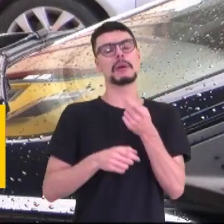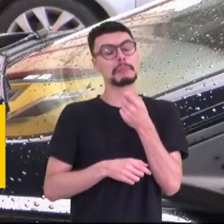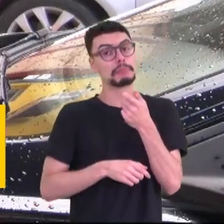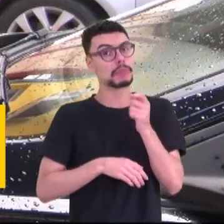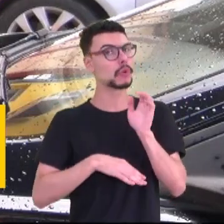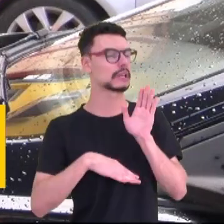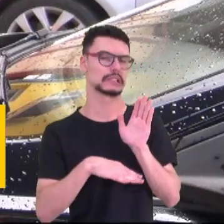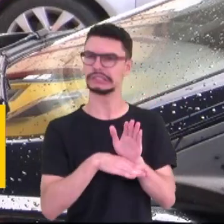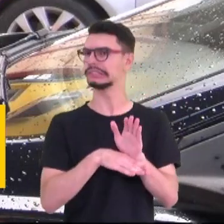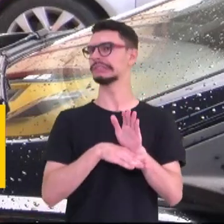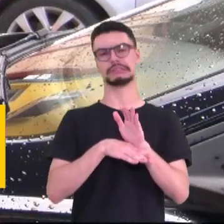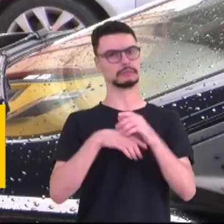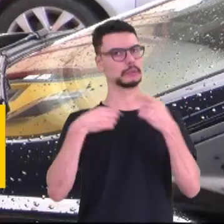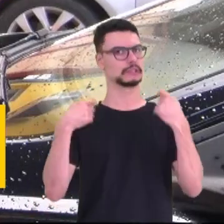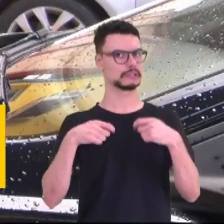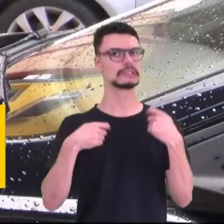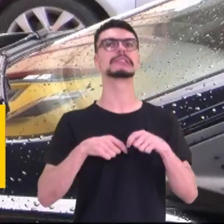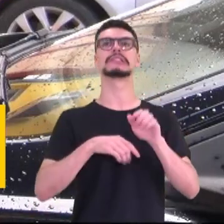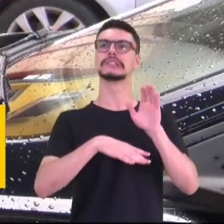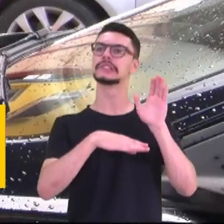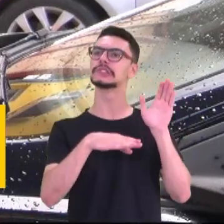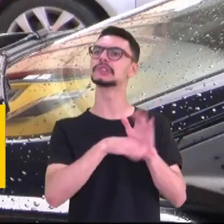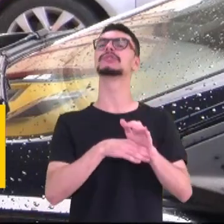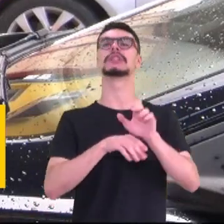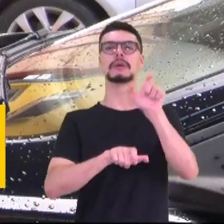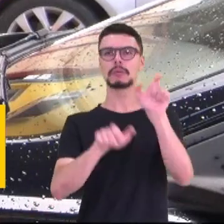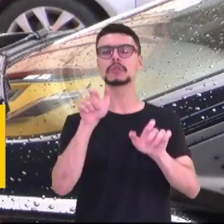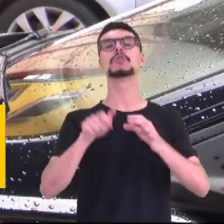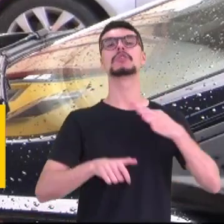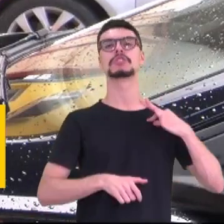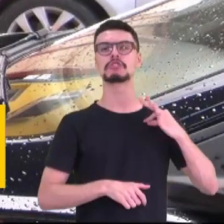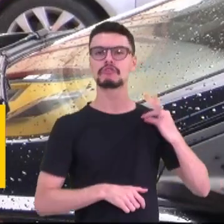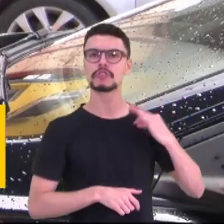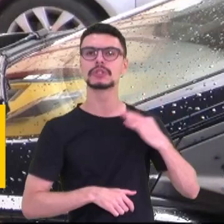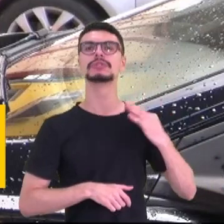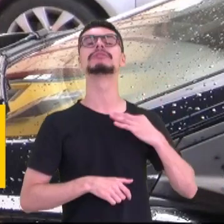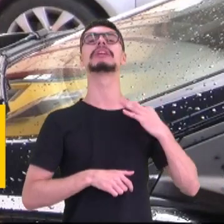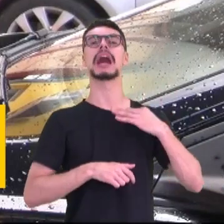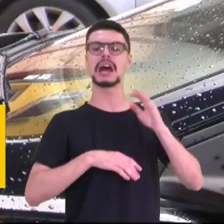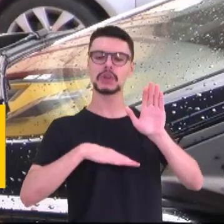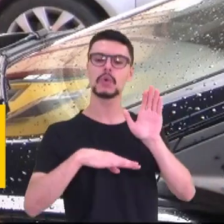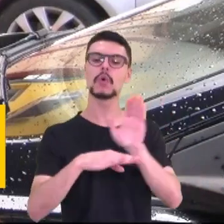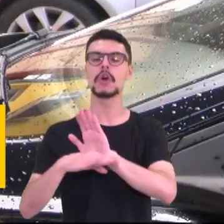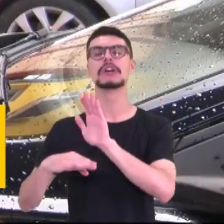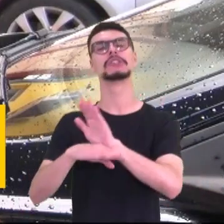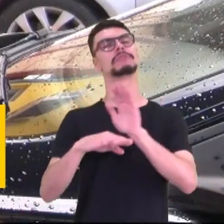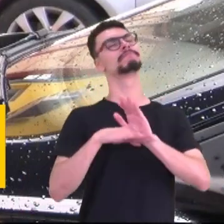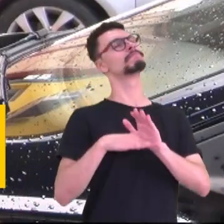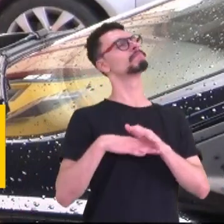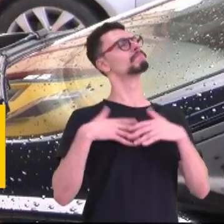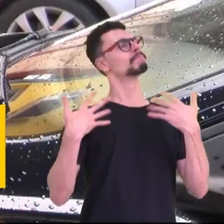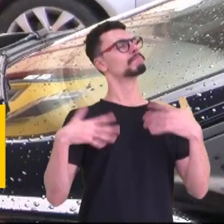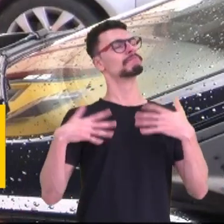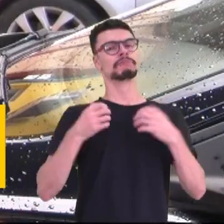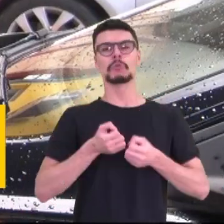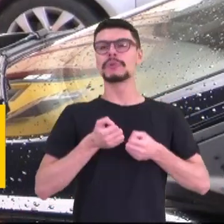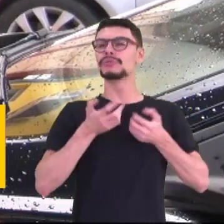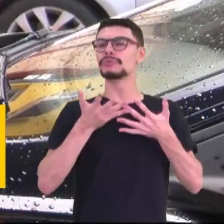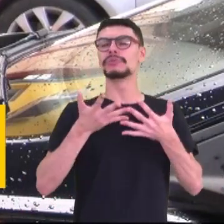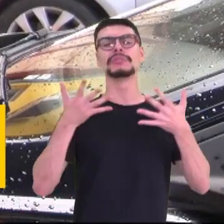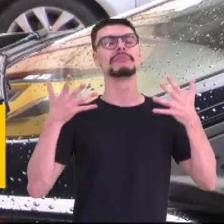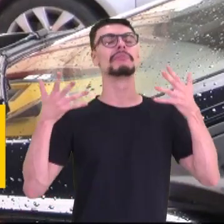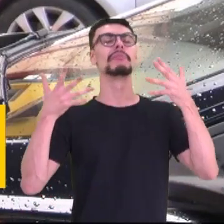bastante ajuda, viu? Voluntários até mesmo, sabe, que se prontificam a ajudar o próximo. Isso é uma atitude muito bonita.